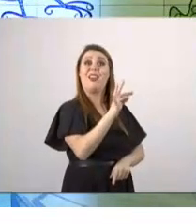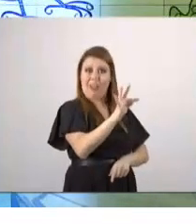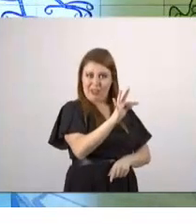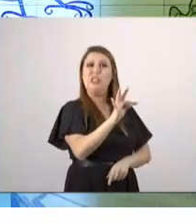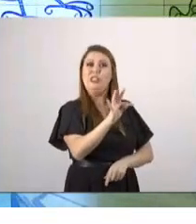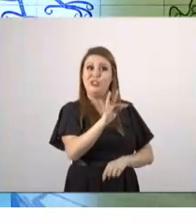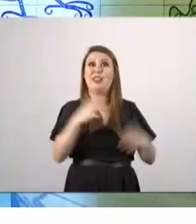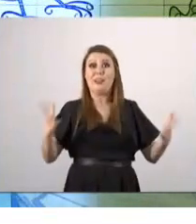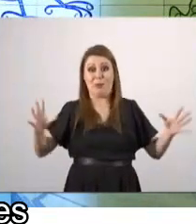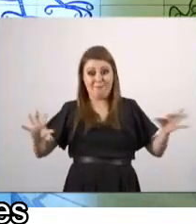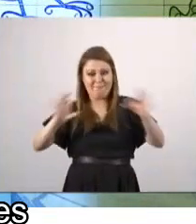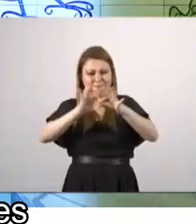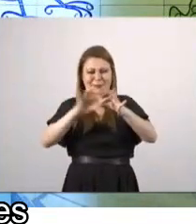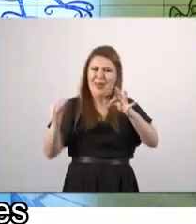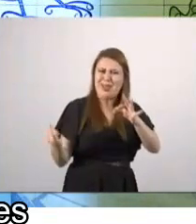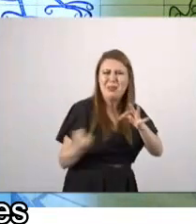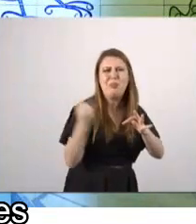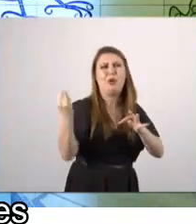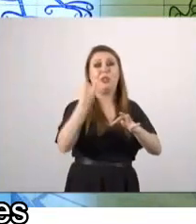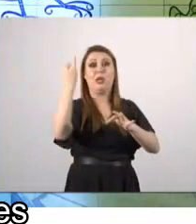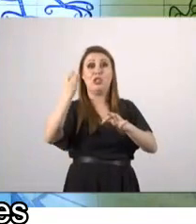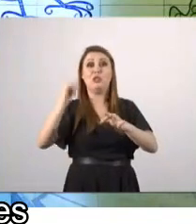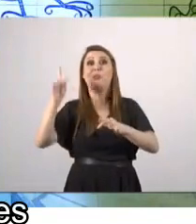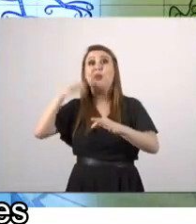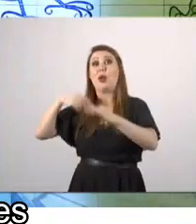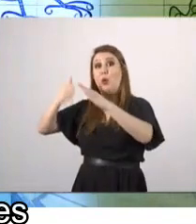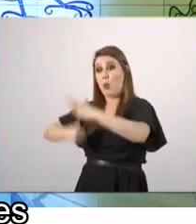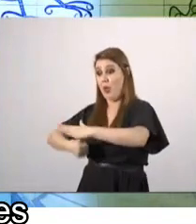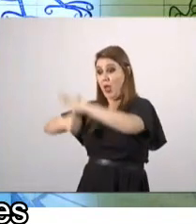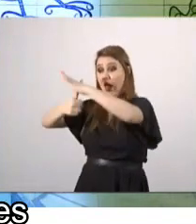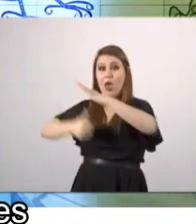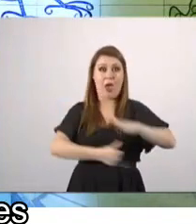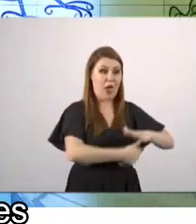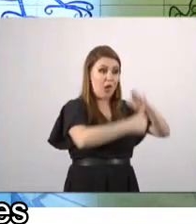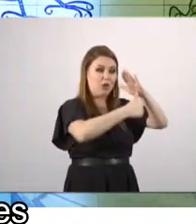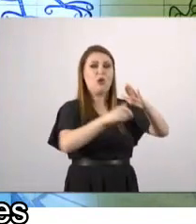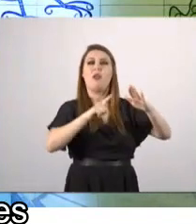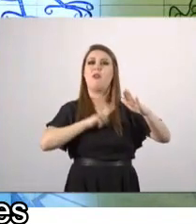desta parceria, cada reitor preparou